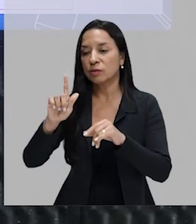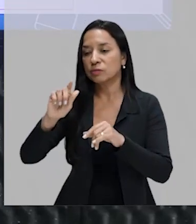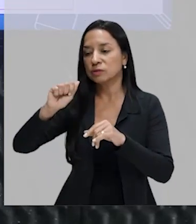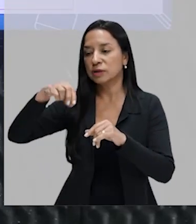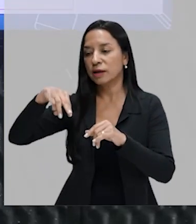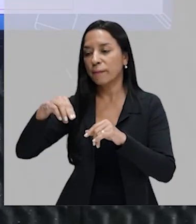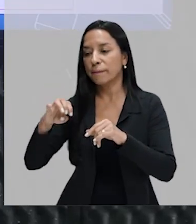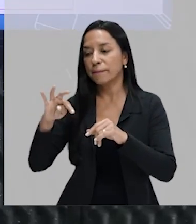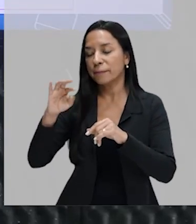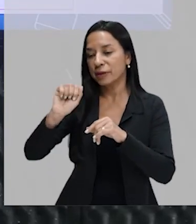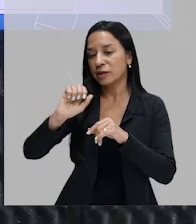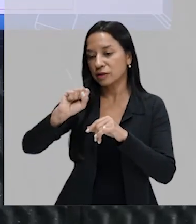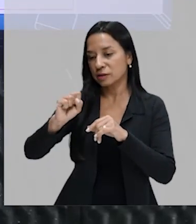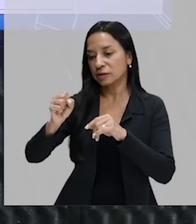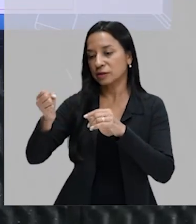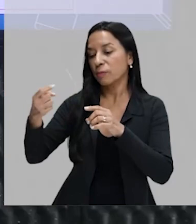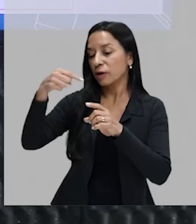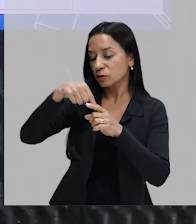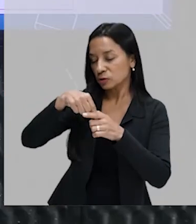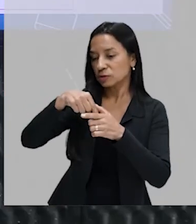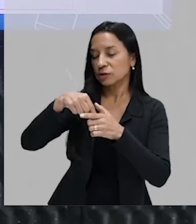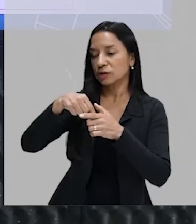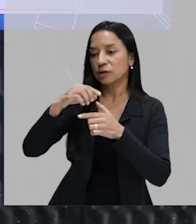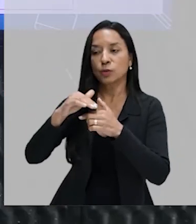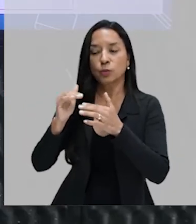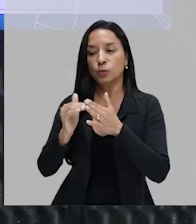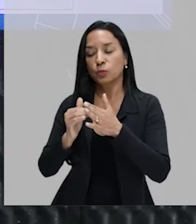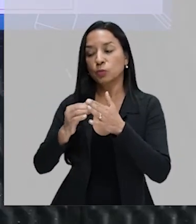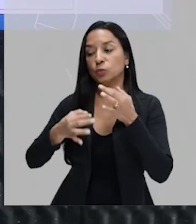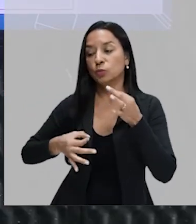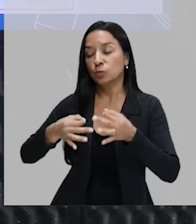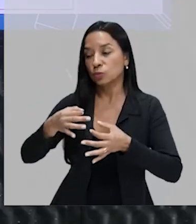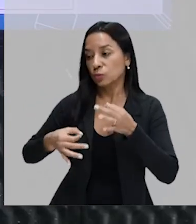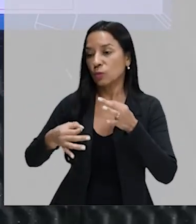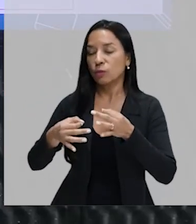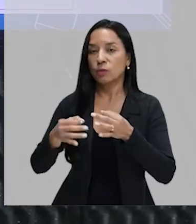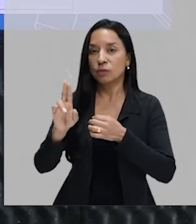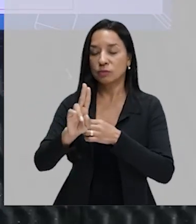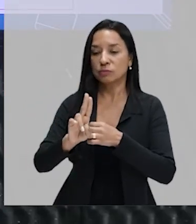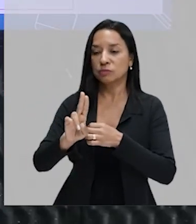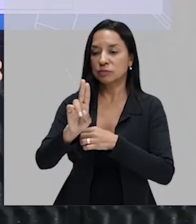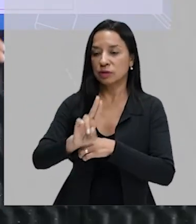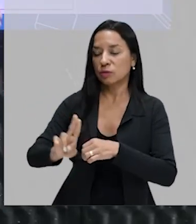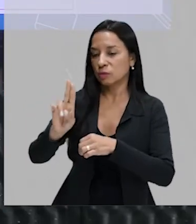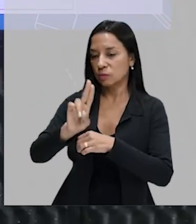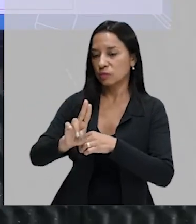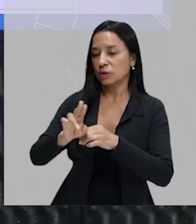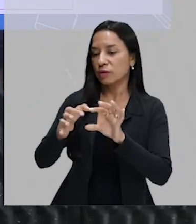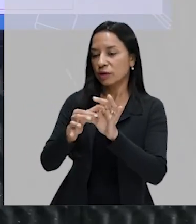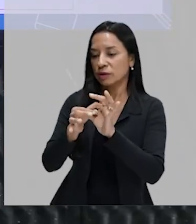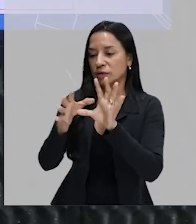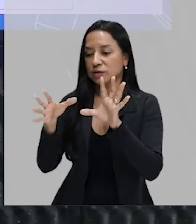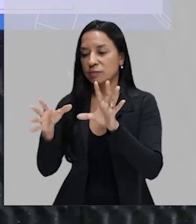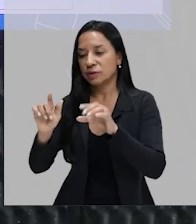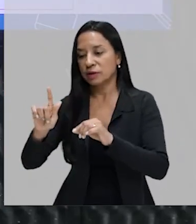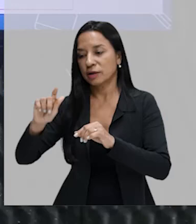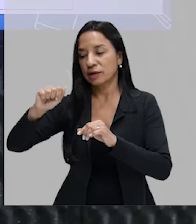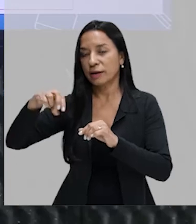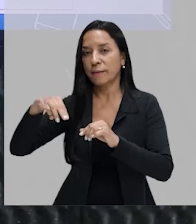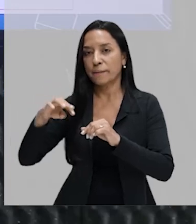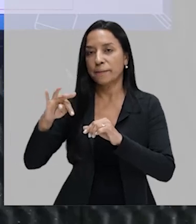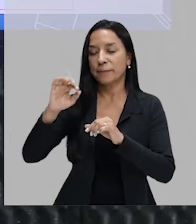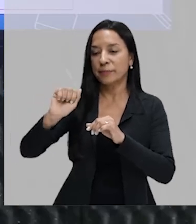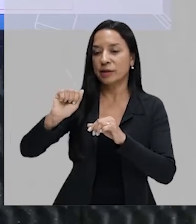gametas na parte interna. Então, todo órgão copulatório ele serve justamente para liberar gametas internamente no